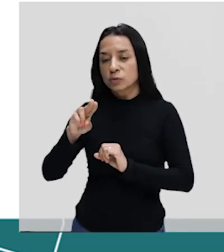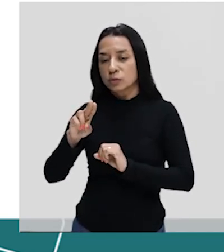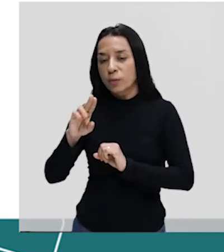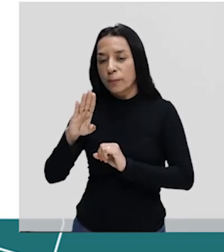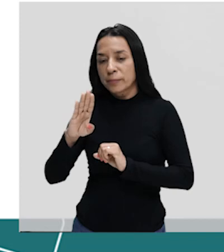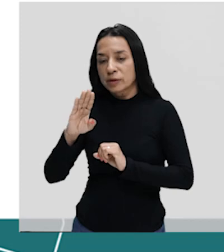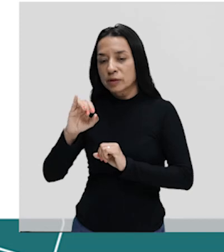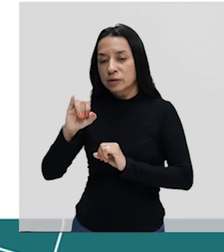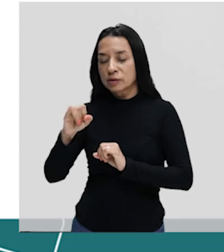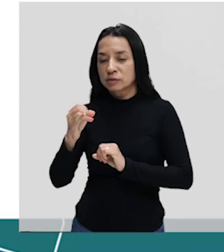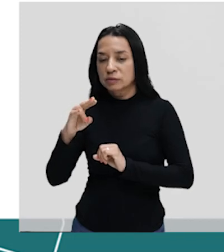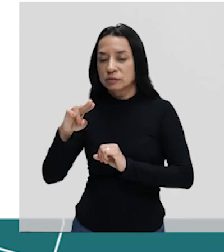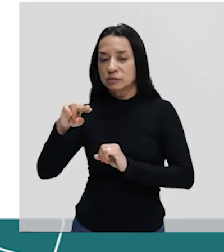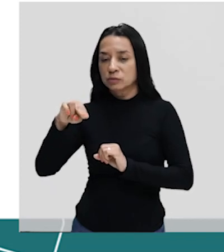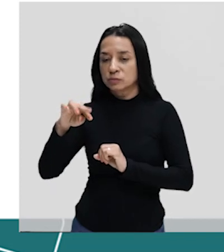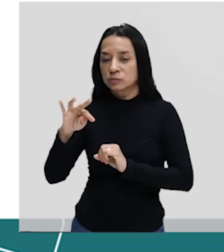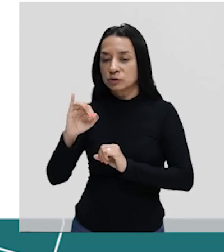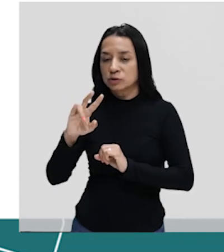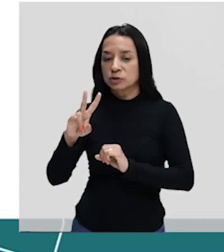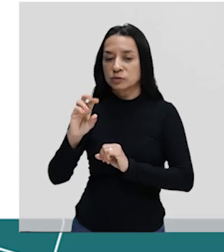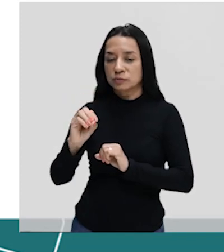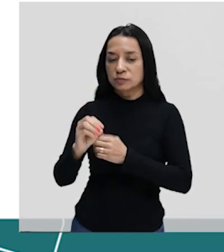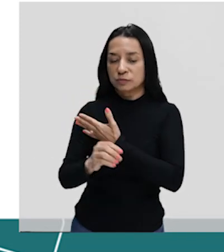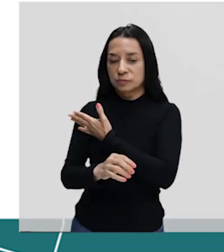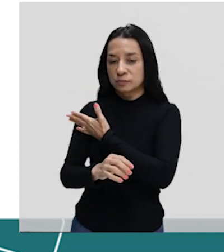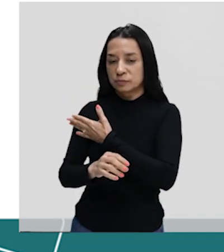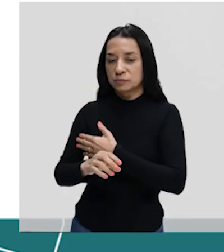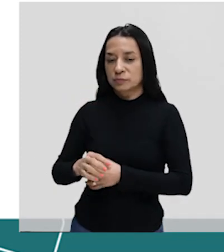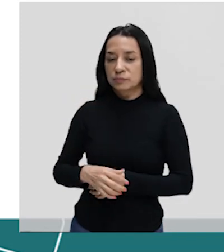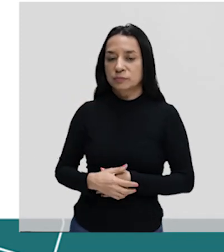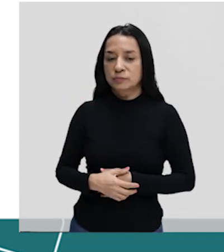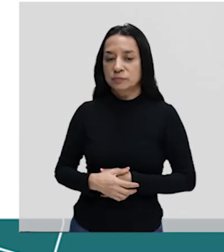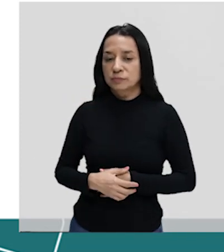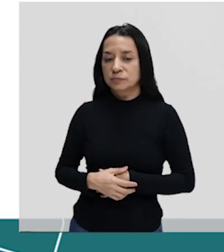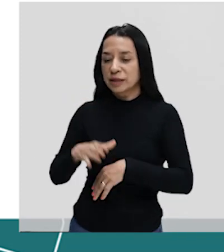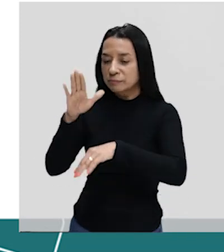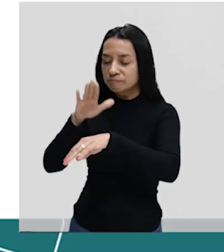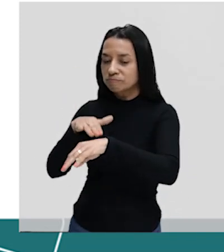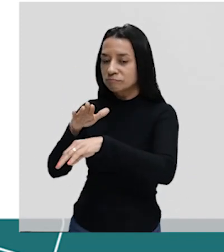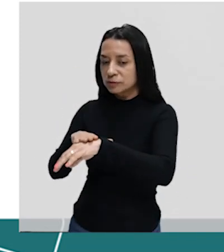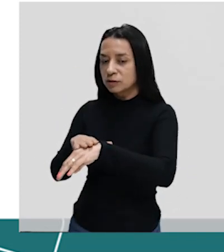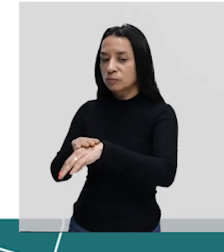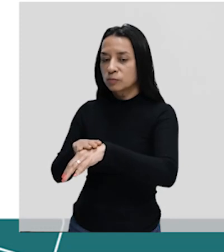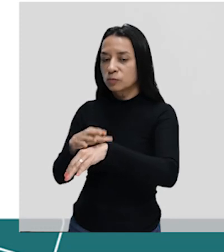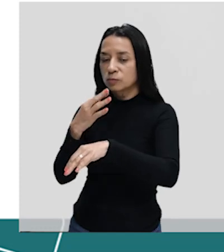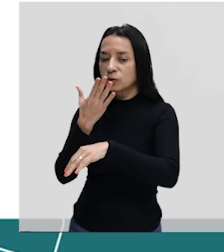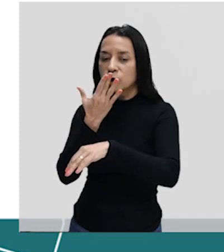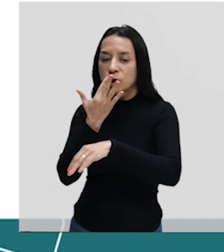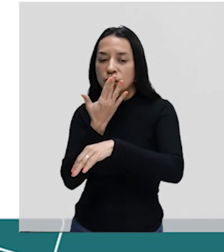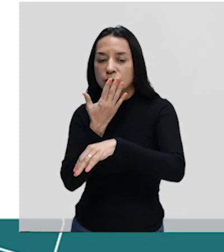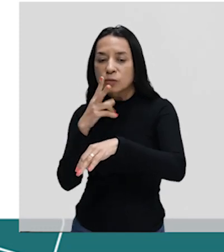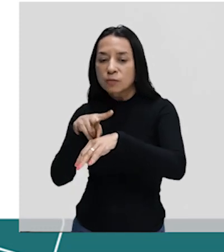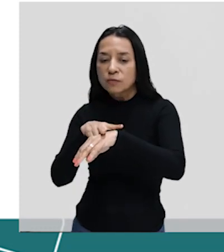te llamo, que não quer dizer te amo, tá? Te llamo, te chamo. Nos